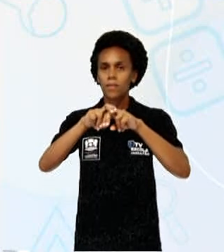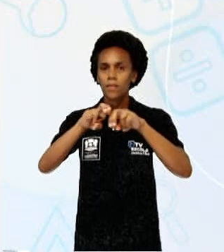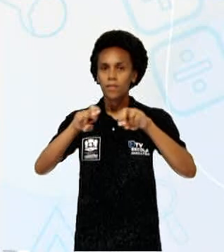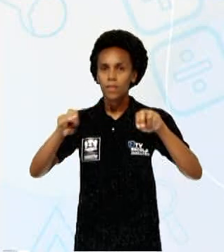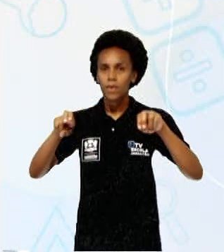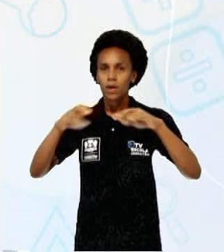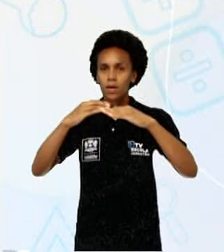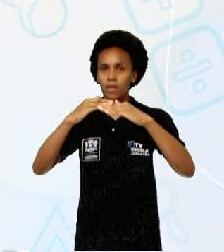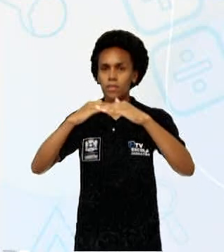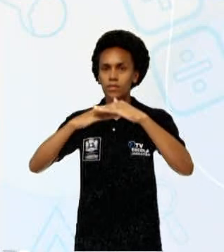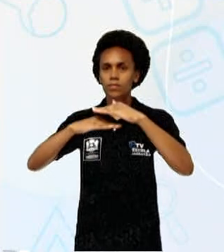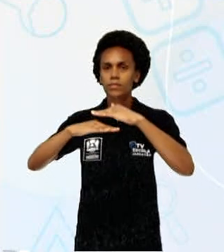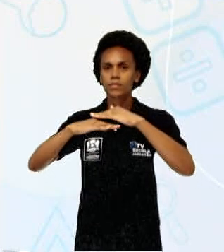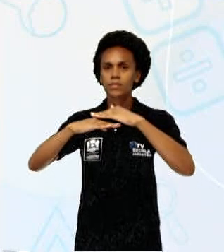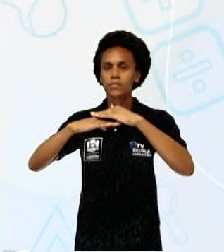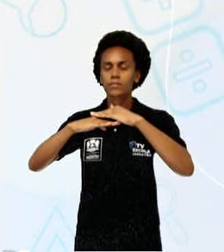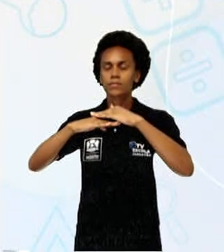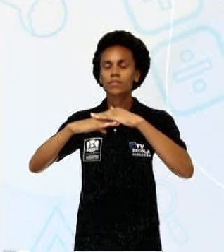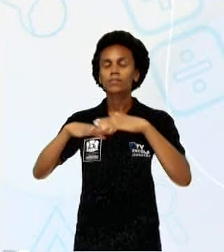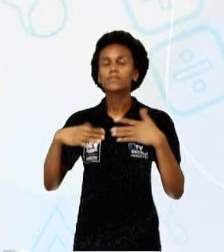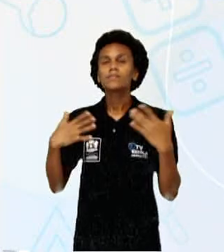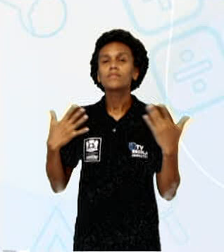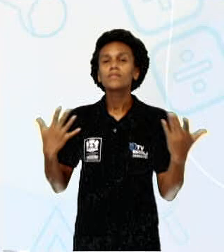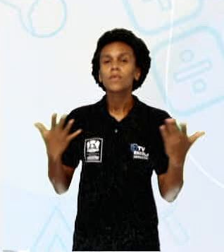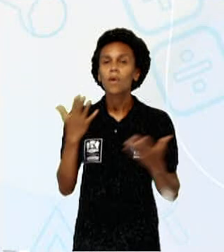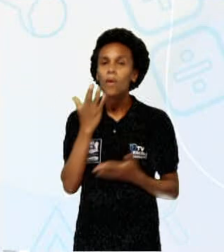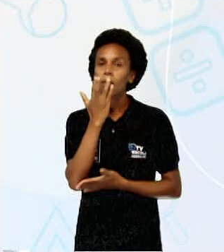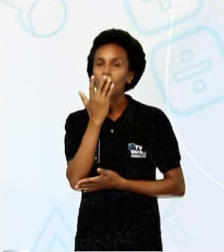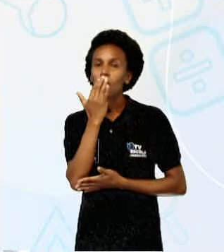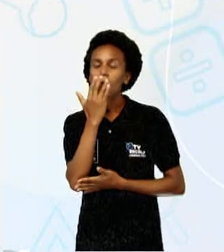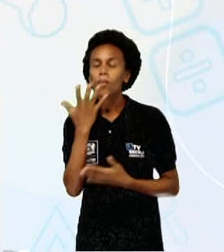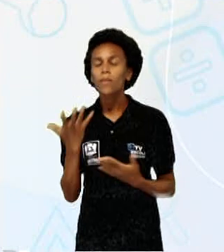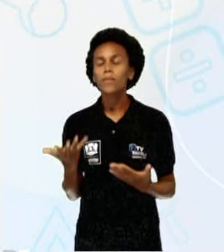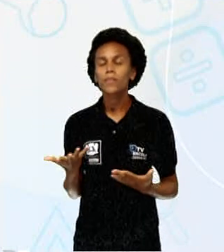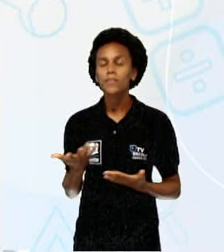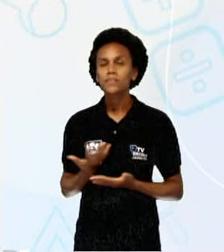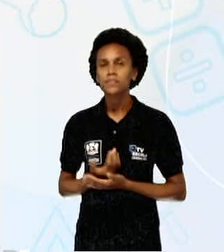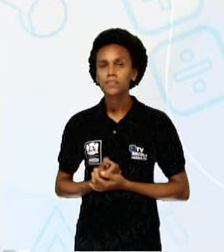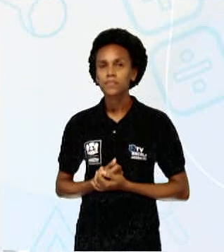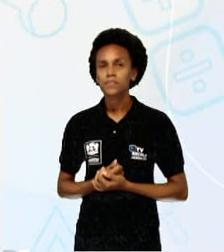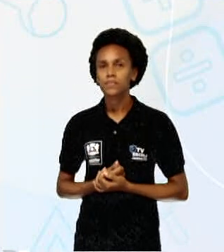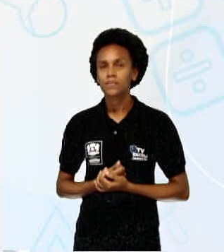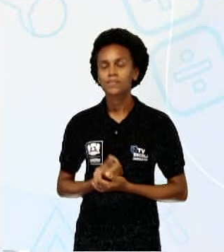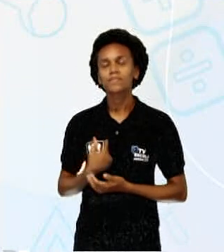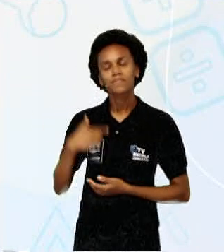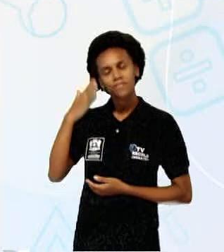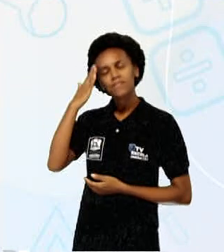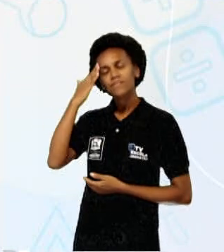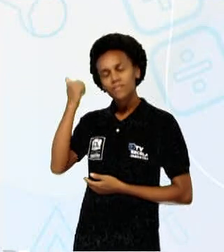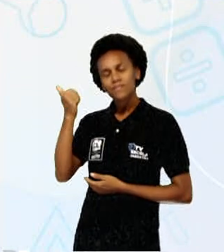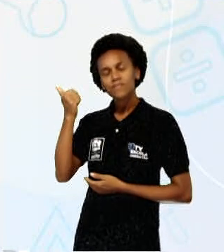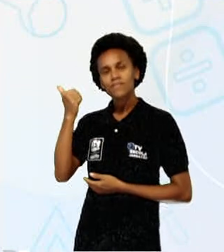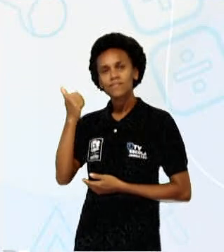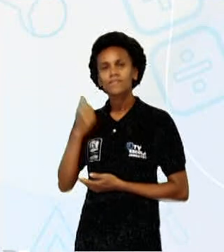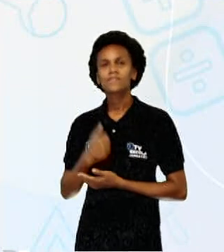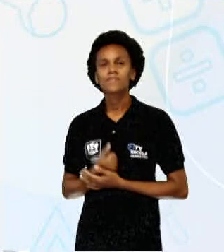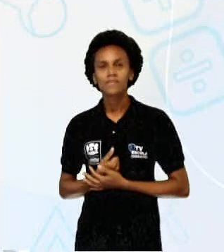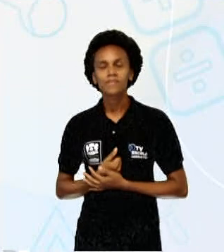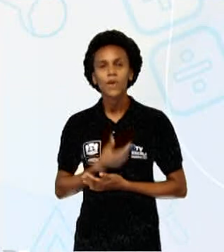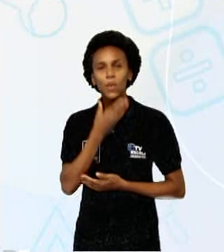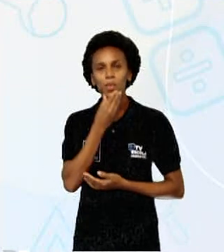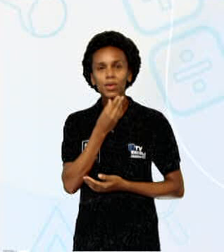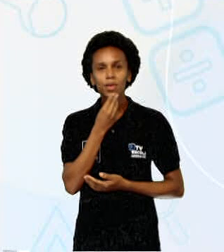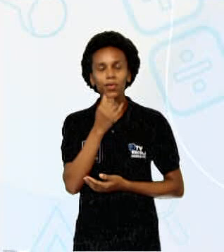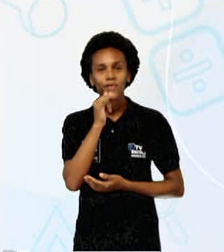aí olha ela aí qual é a cor da das pernas dela É eu sei olha o menininho falando